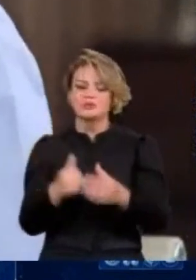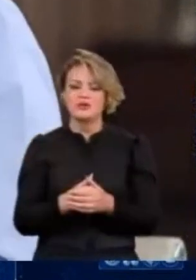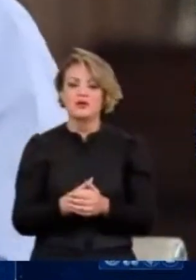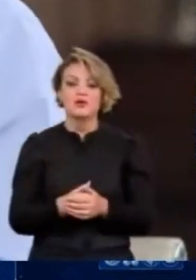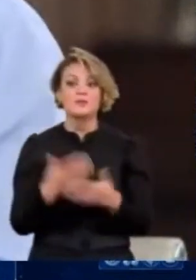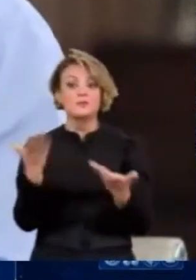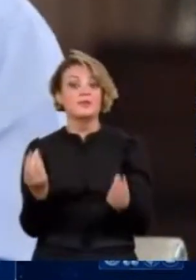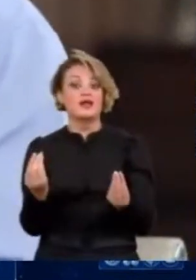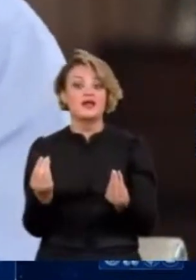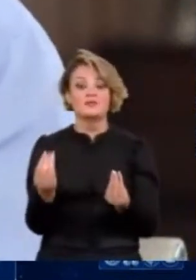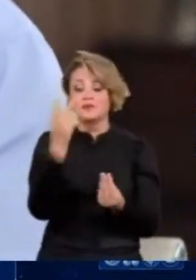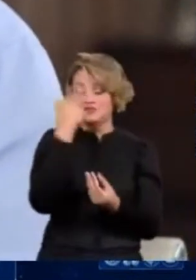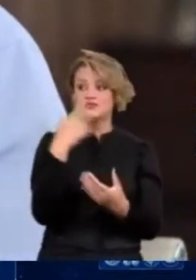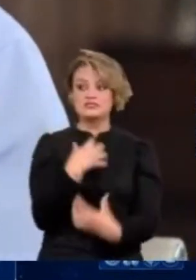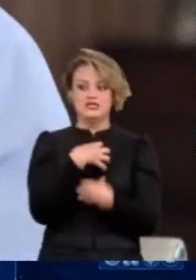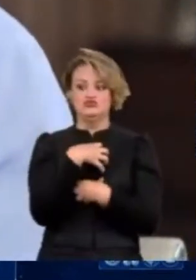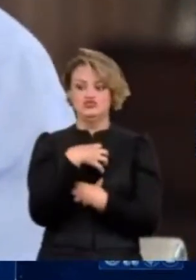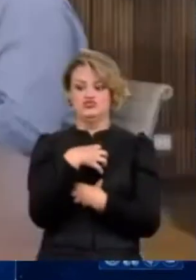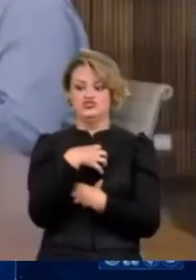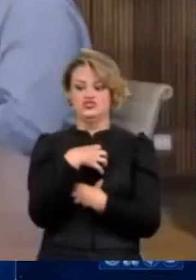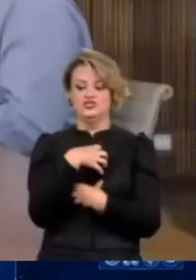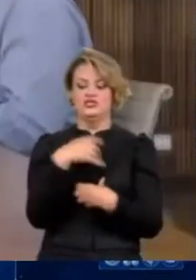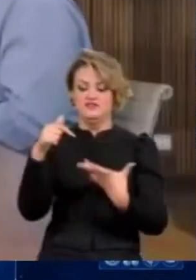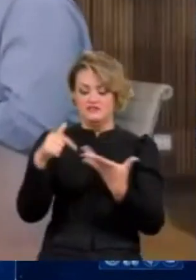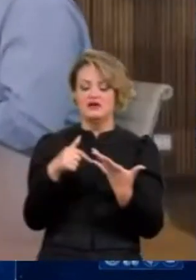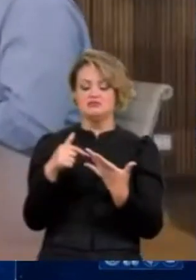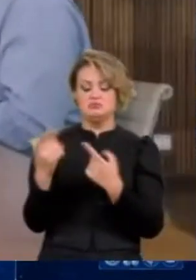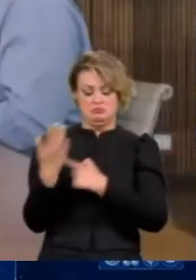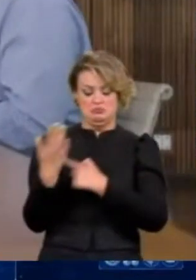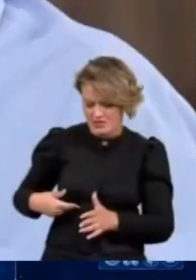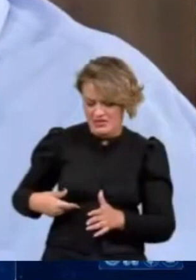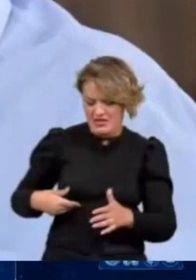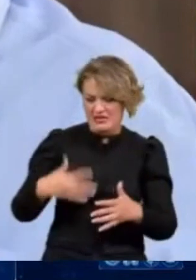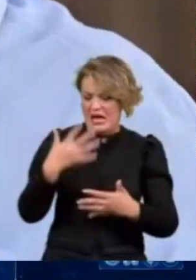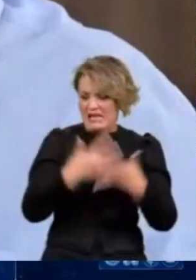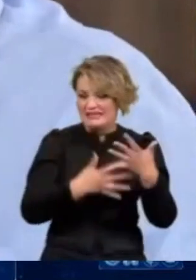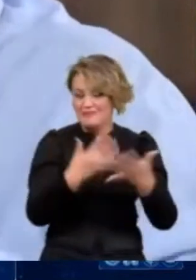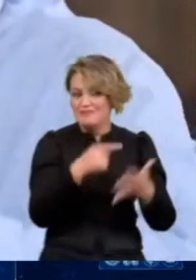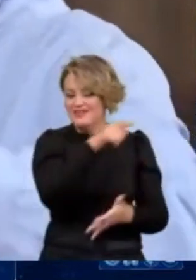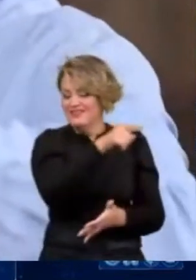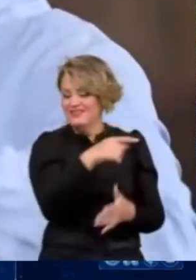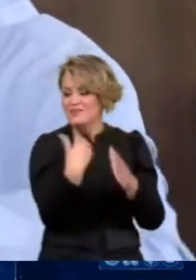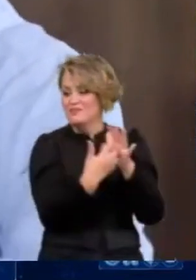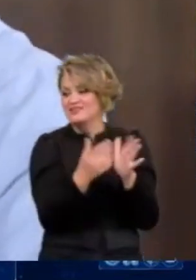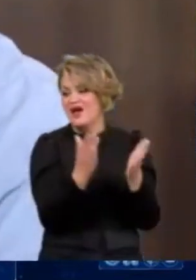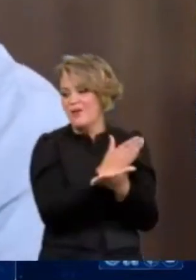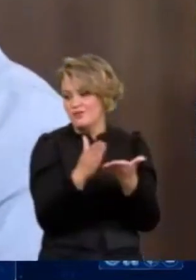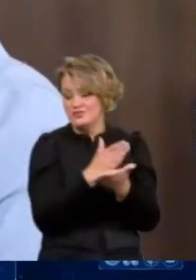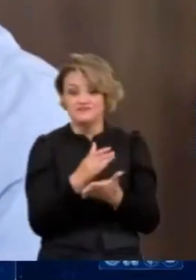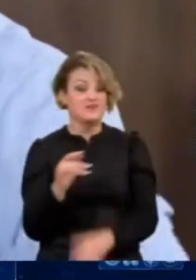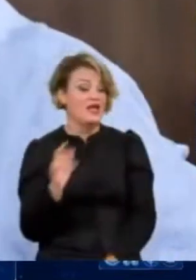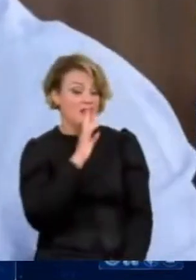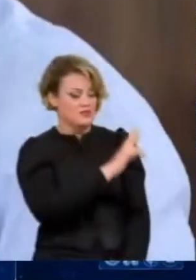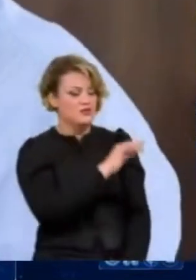então contempladas pelo governo essa essa parte da história para mim Presidente Porque é importante vocês colocaram